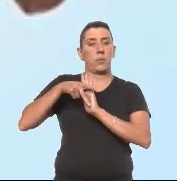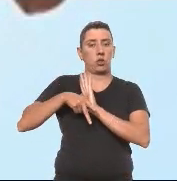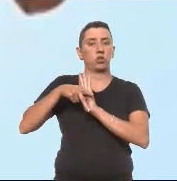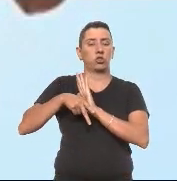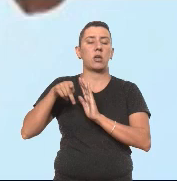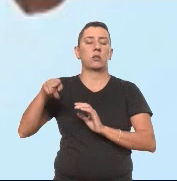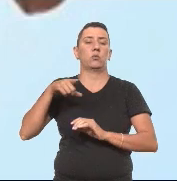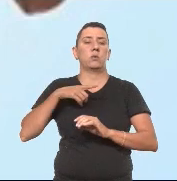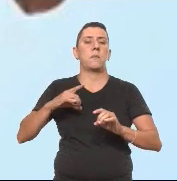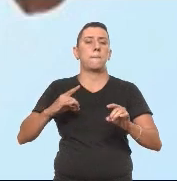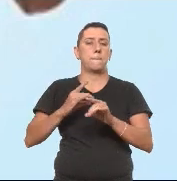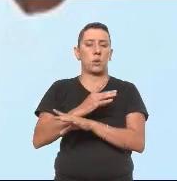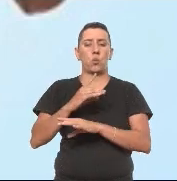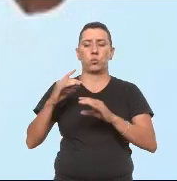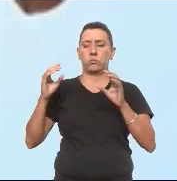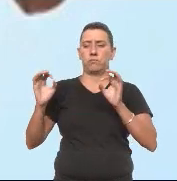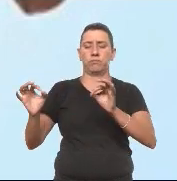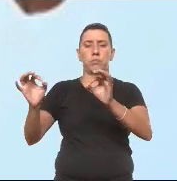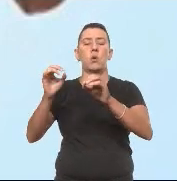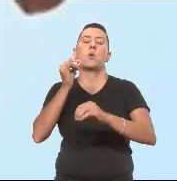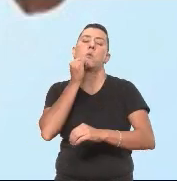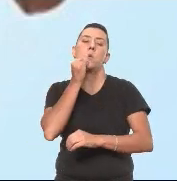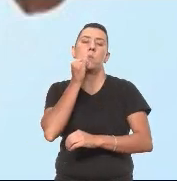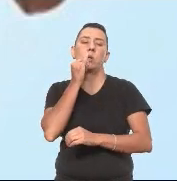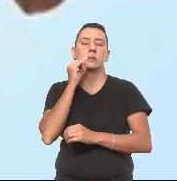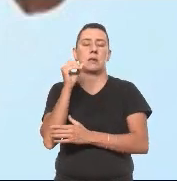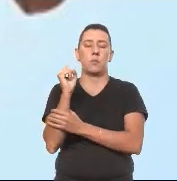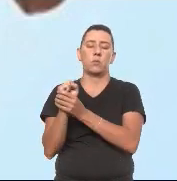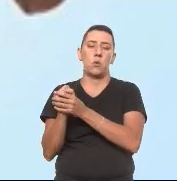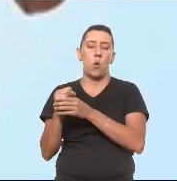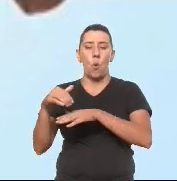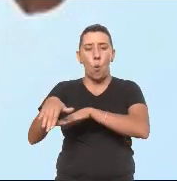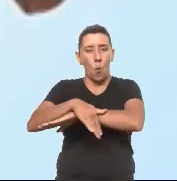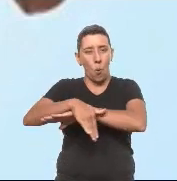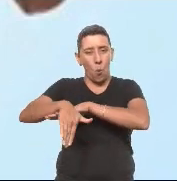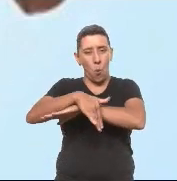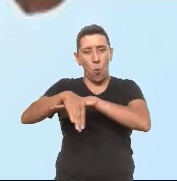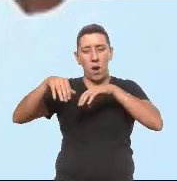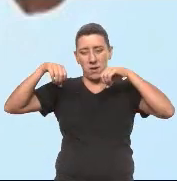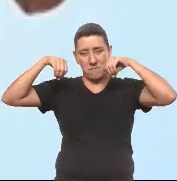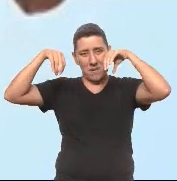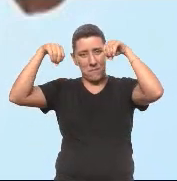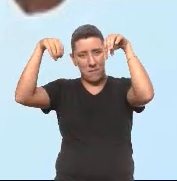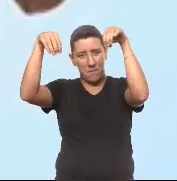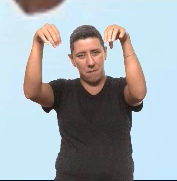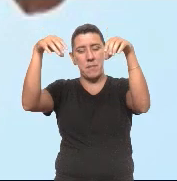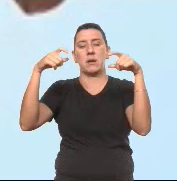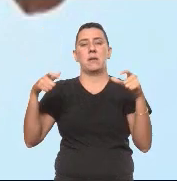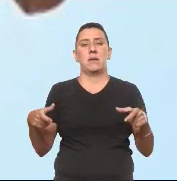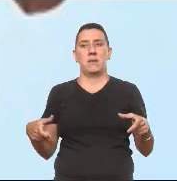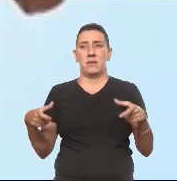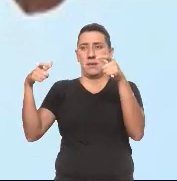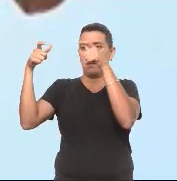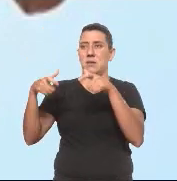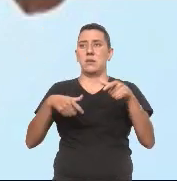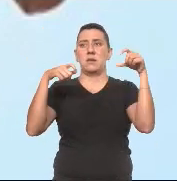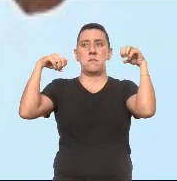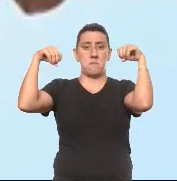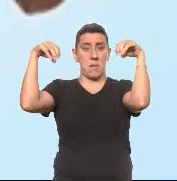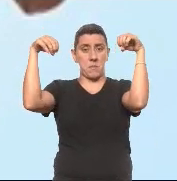mil postes de iluminação mas veja que eu poste Ele não não simplesmente tem a principal utilidade de